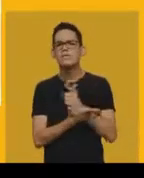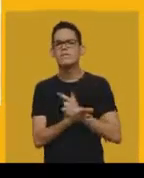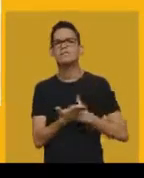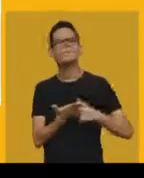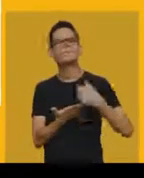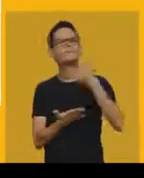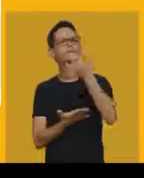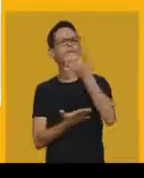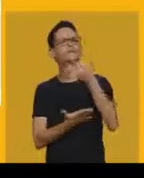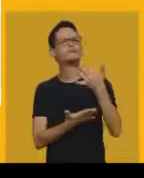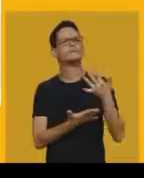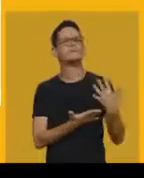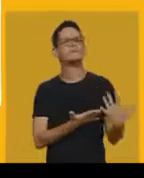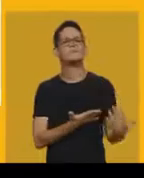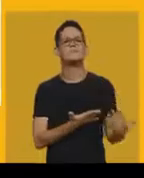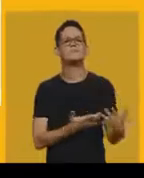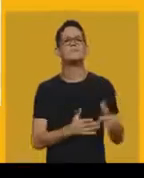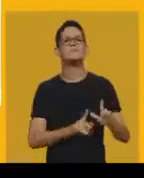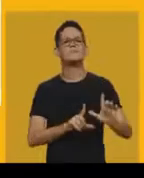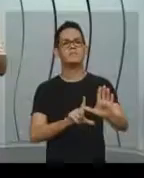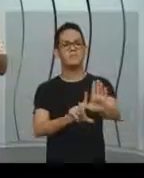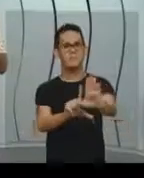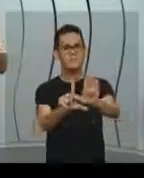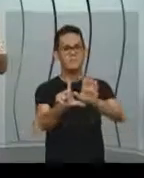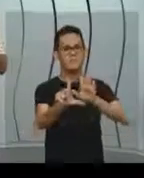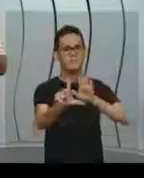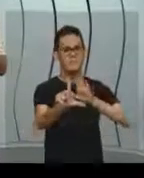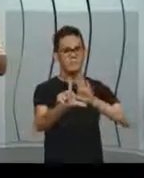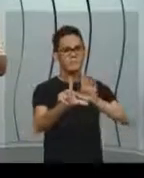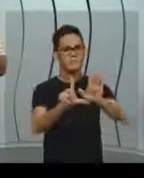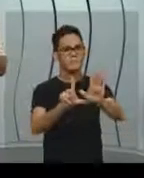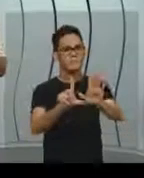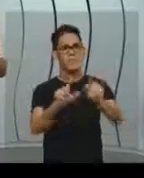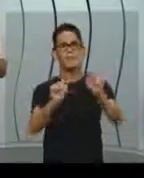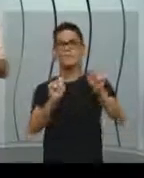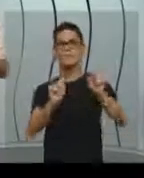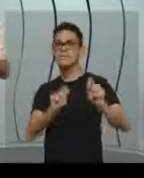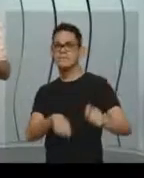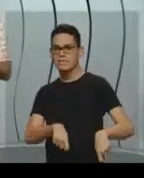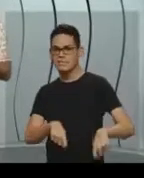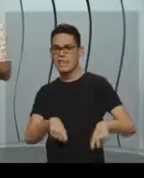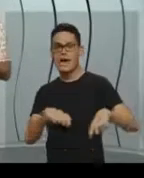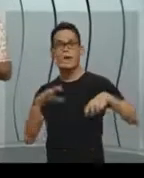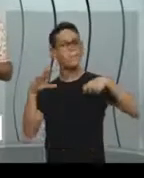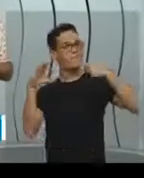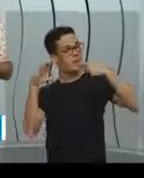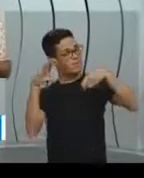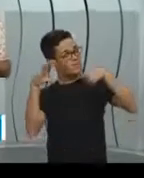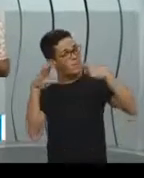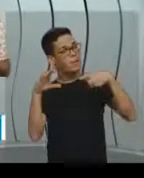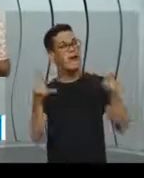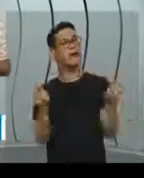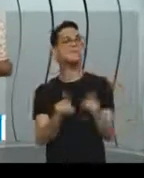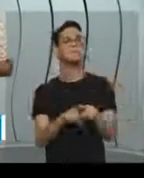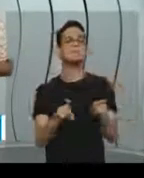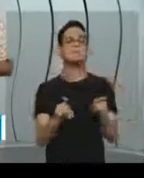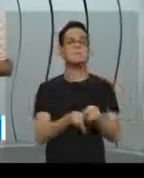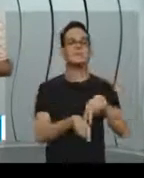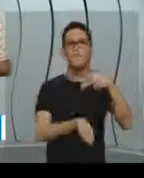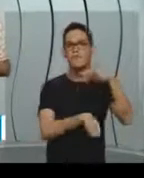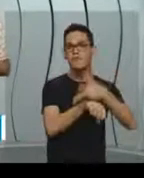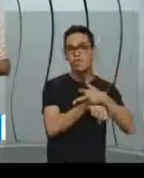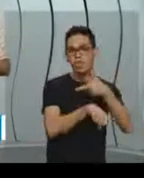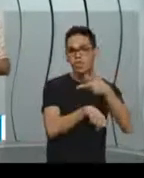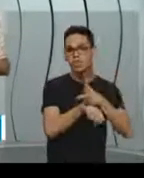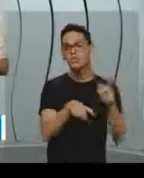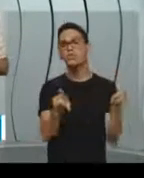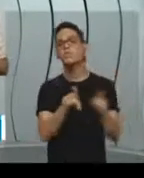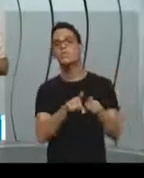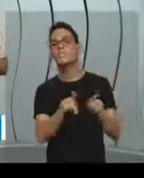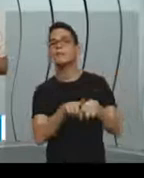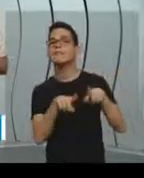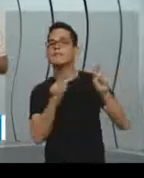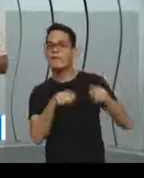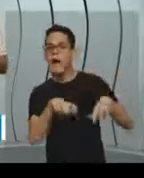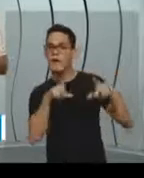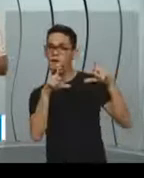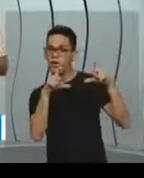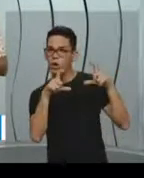planos. Gente, esses planos, eles servem para filmagem, mas também serve para